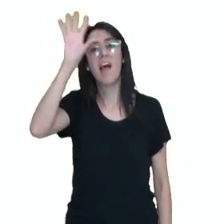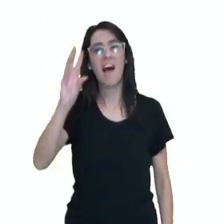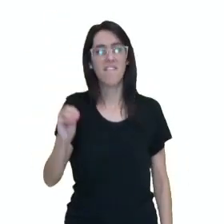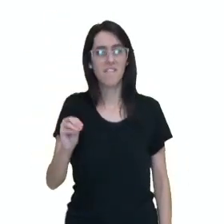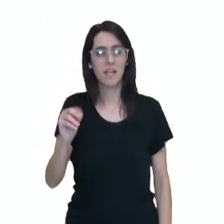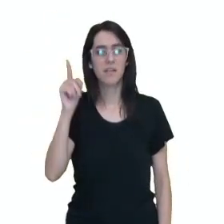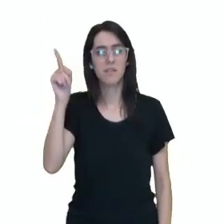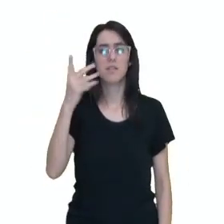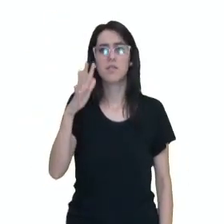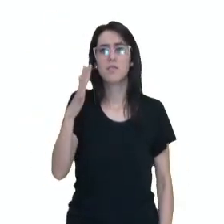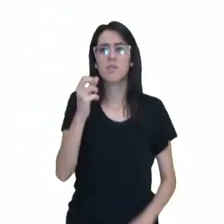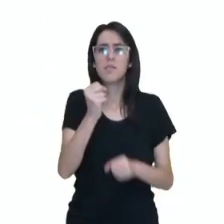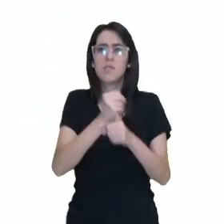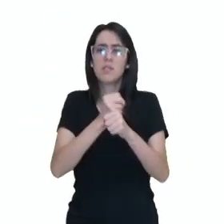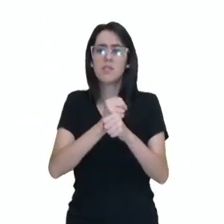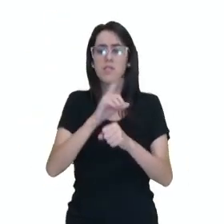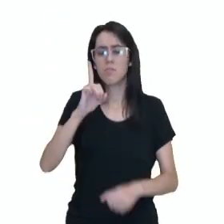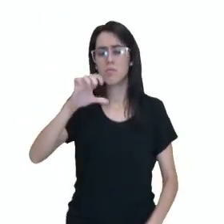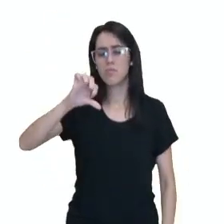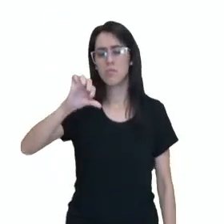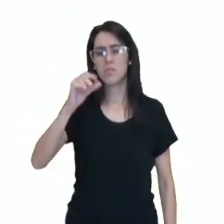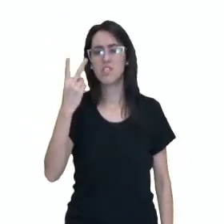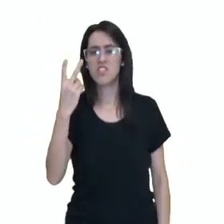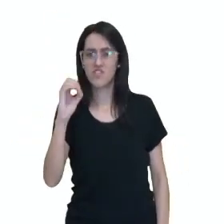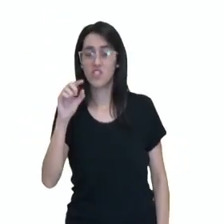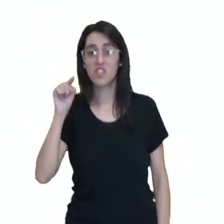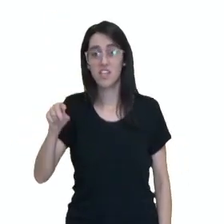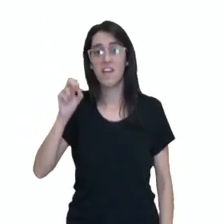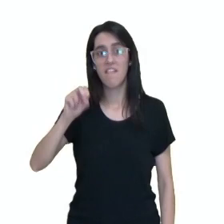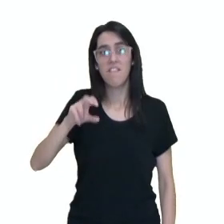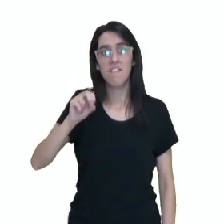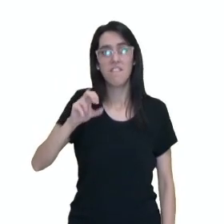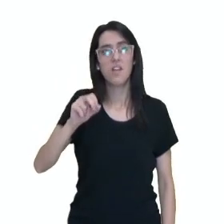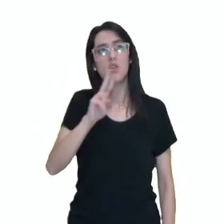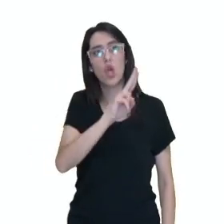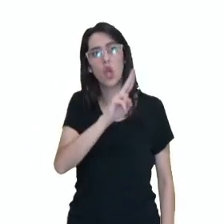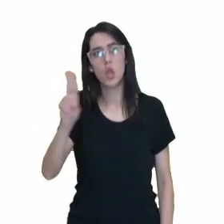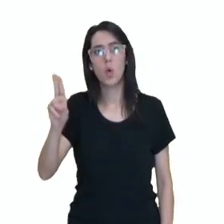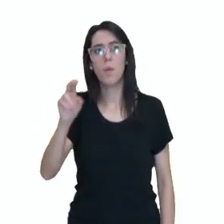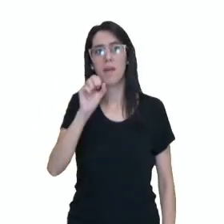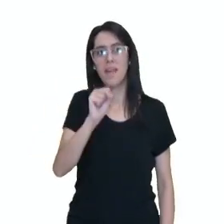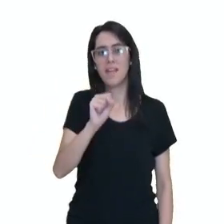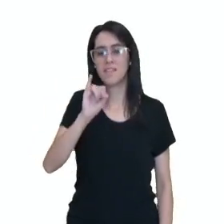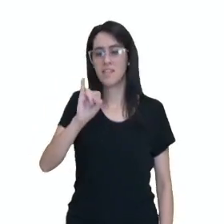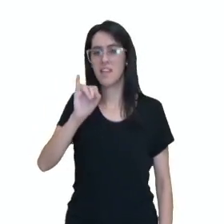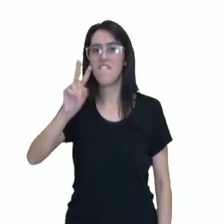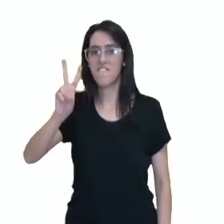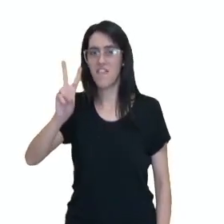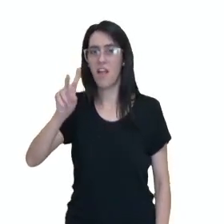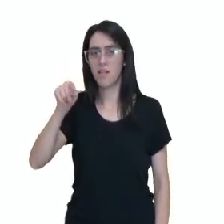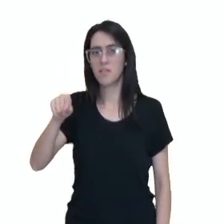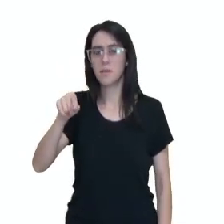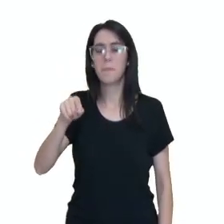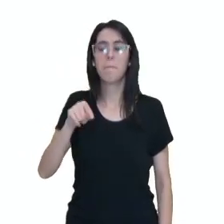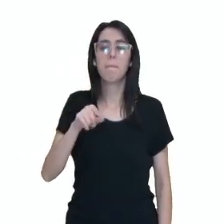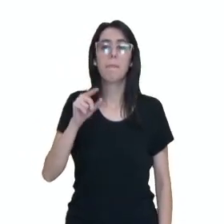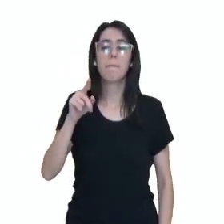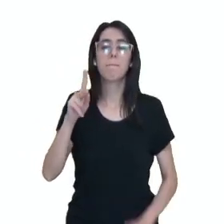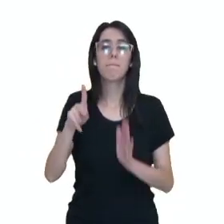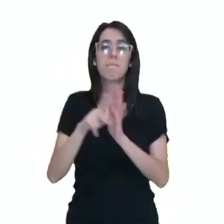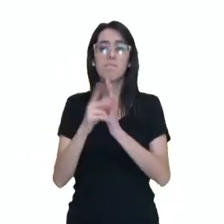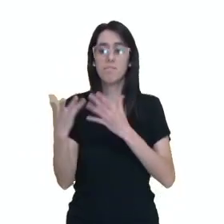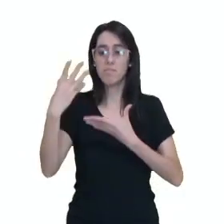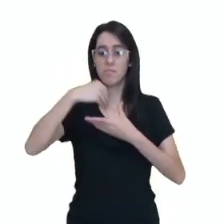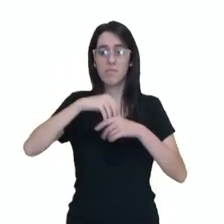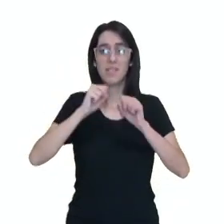Lá pela década de 20. Então esse vírus, que é o SIV, que deu origem ao tal do vírus HIV, ele ataca o sistema